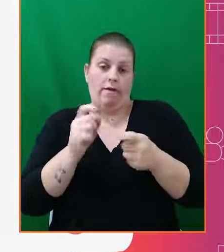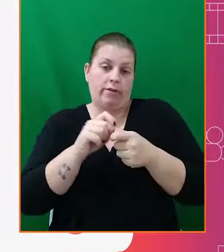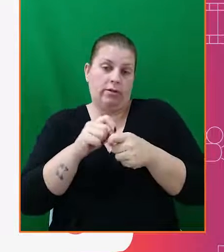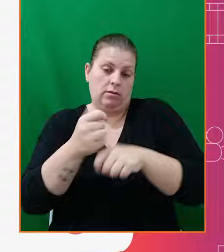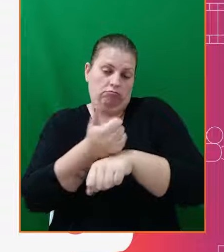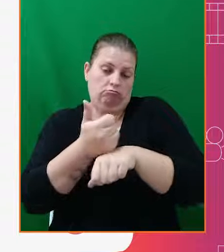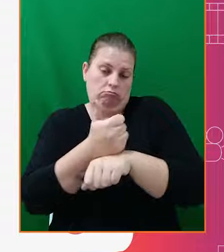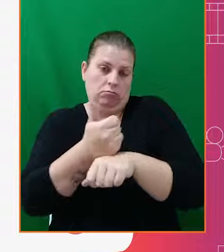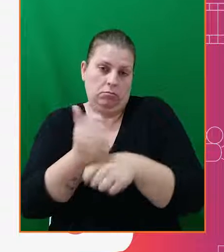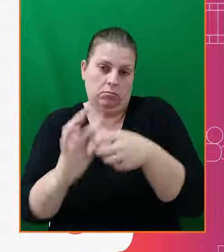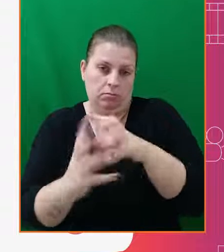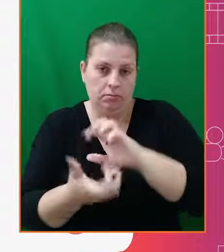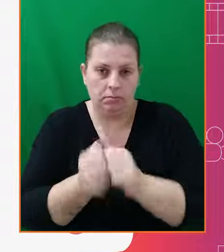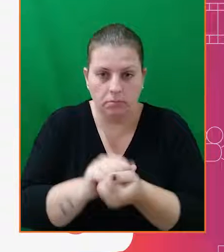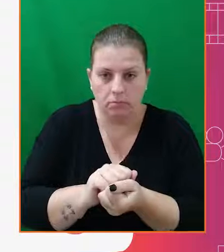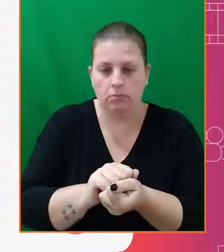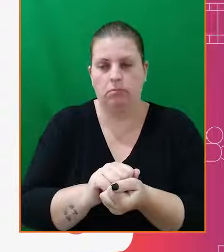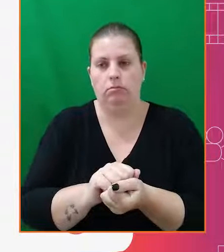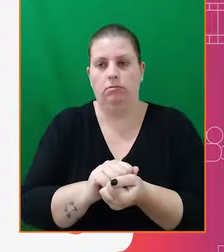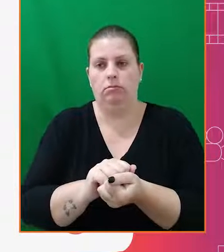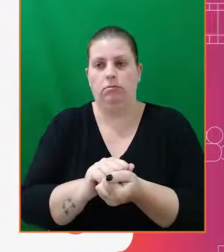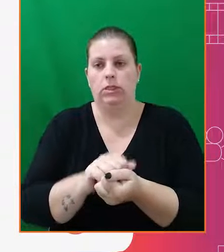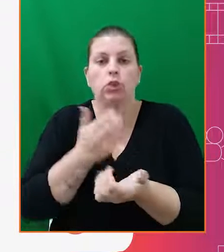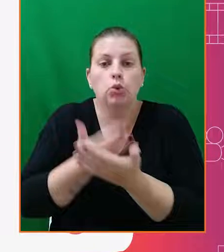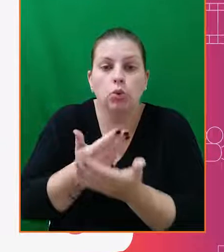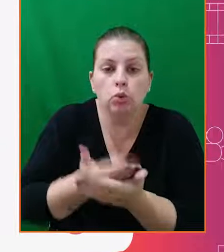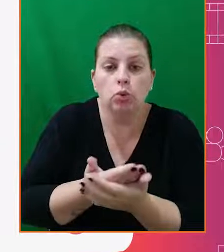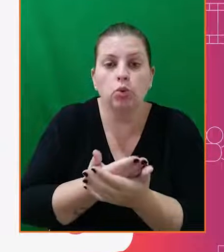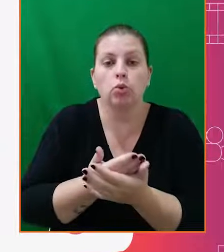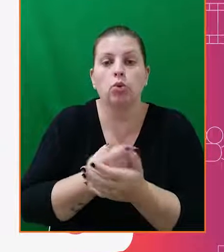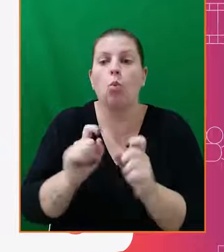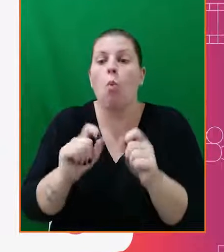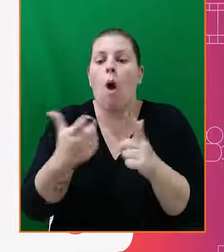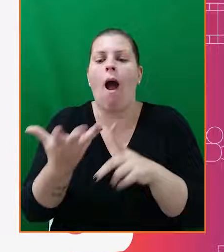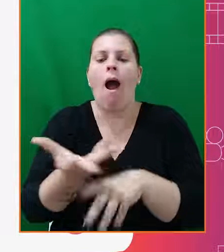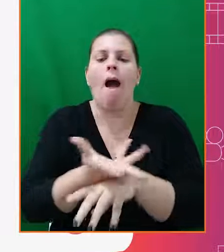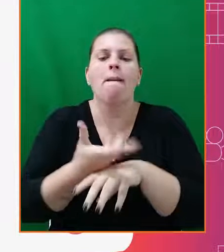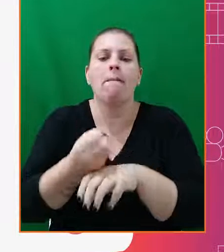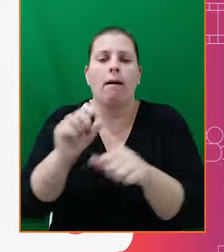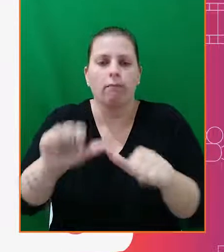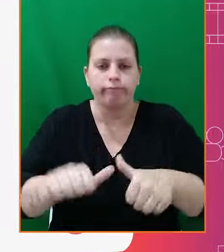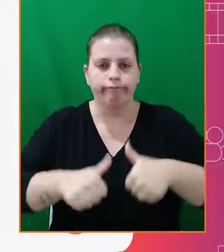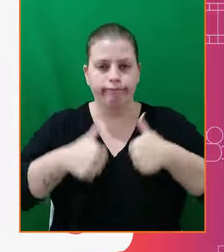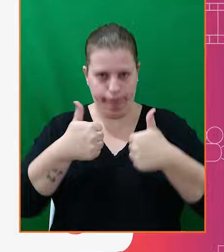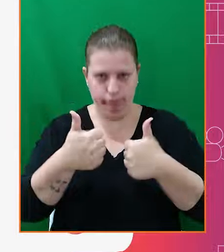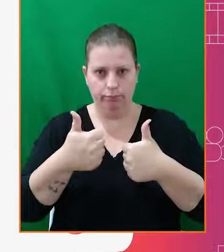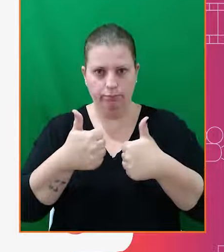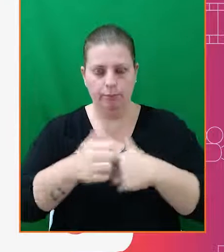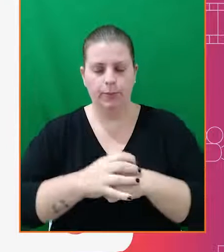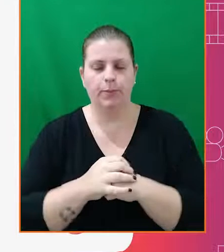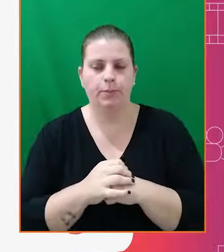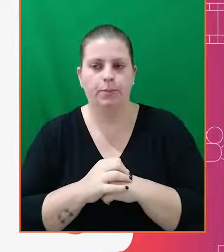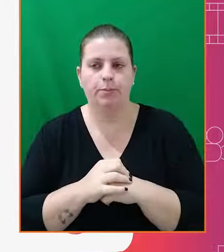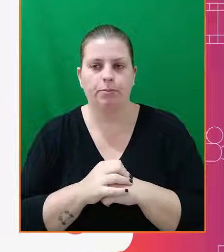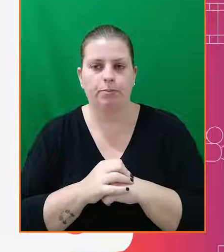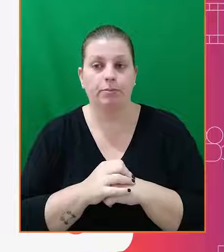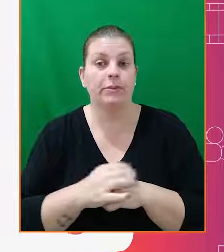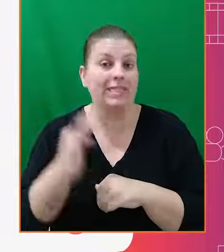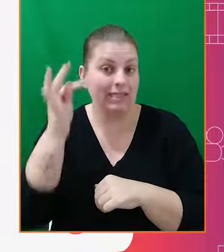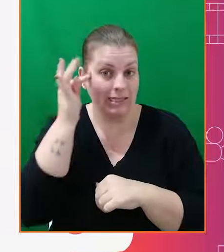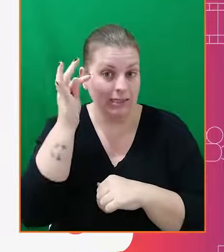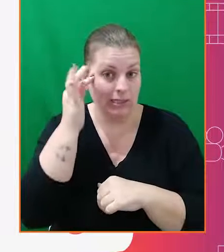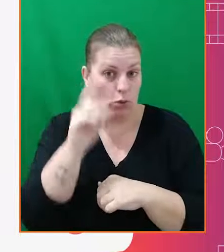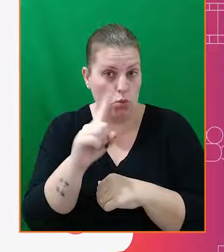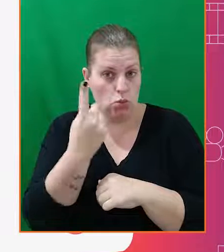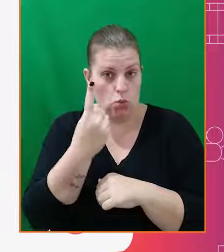do artista, o que ele está estudando e quais habilidades está aprimorando. Uma